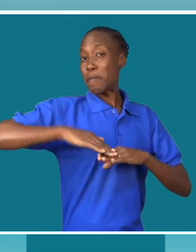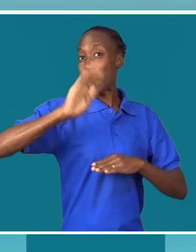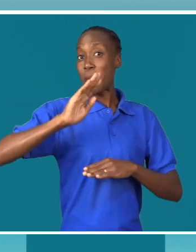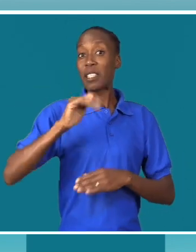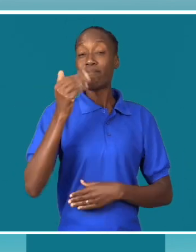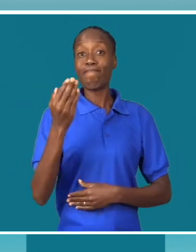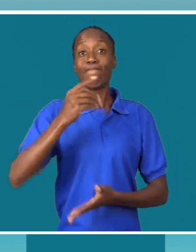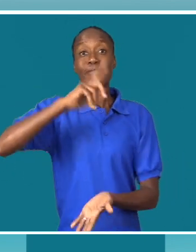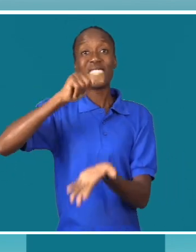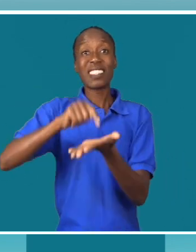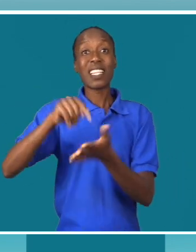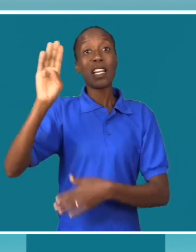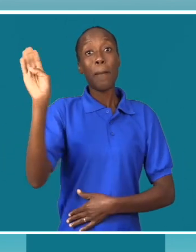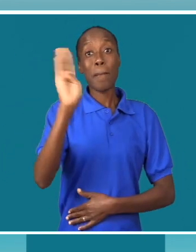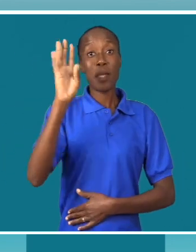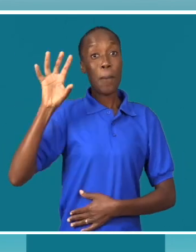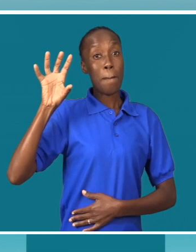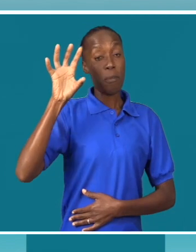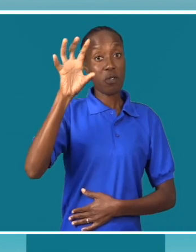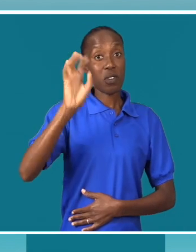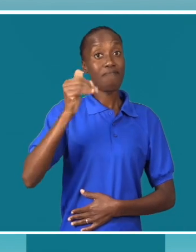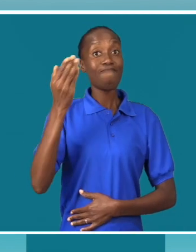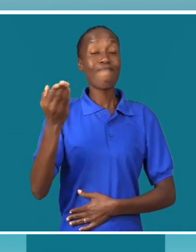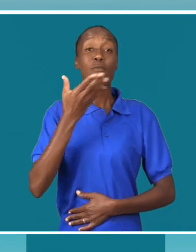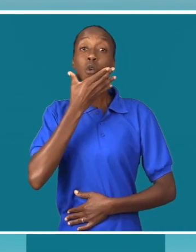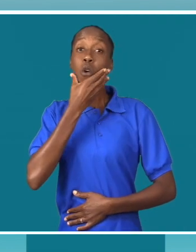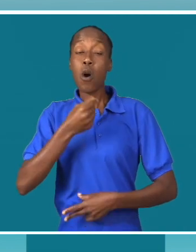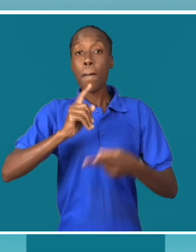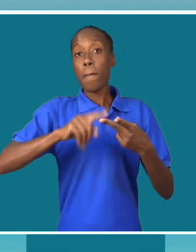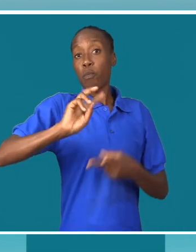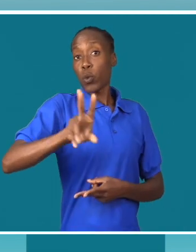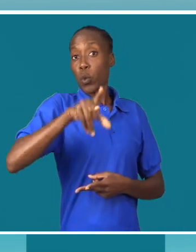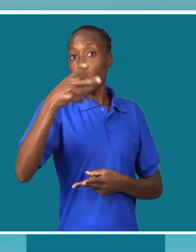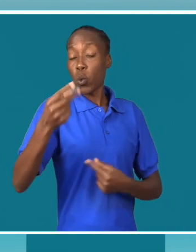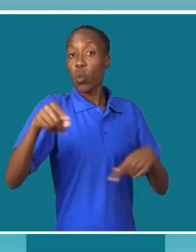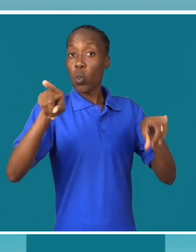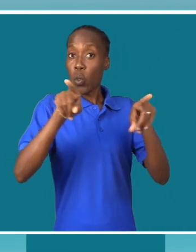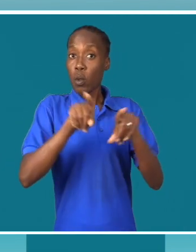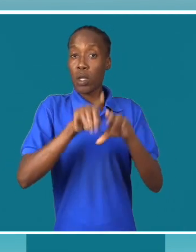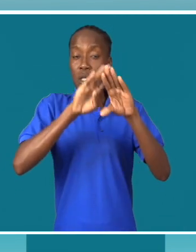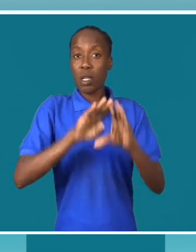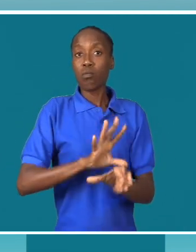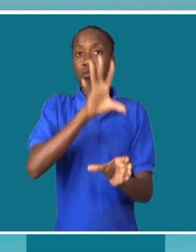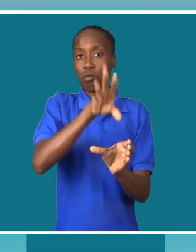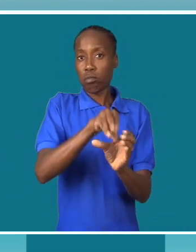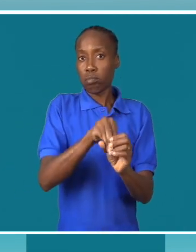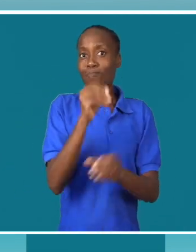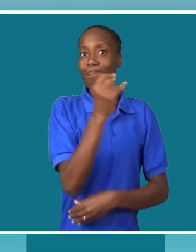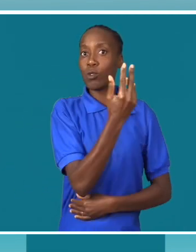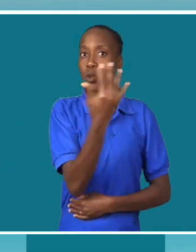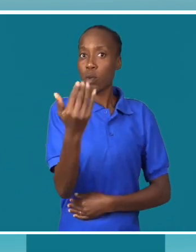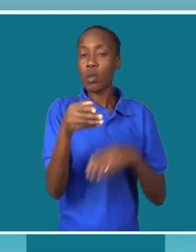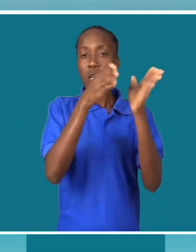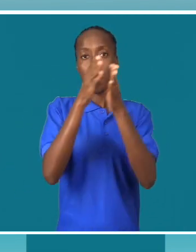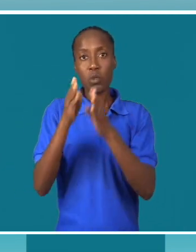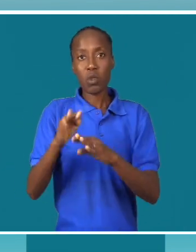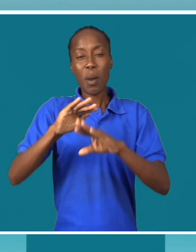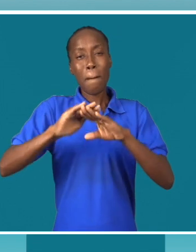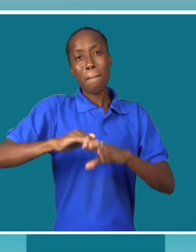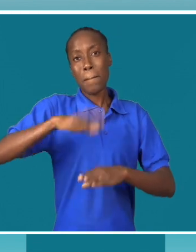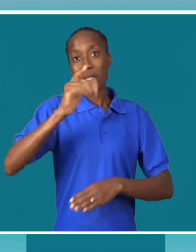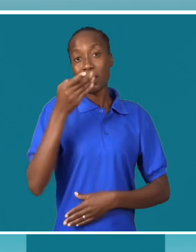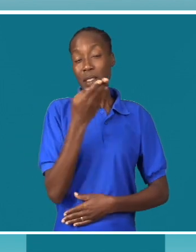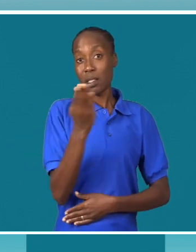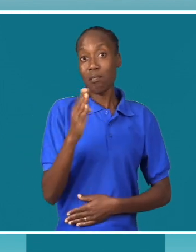Moçambique, com maior incidência na cidade da Beira. Castigo Marazam e Moçá fazem parte das